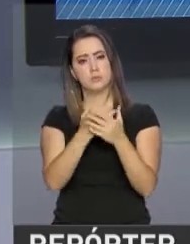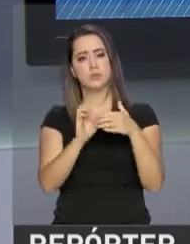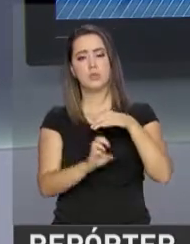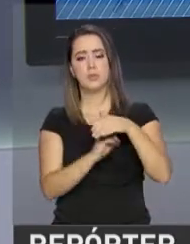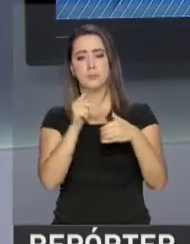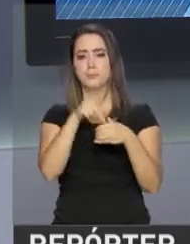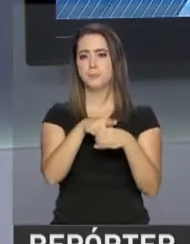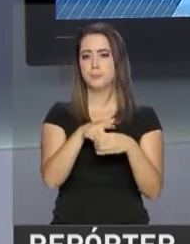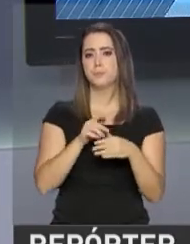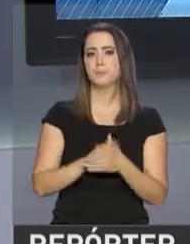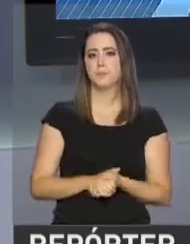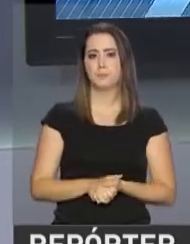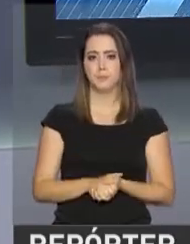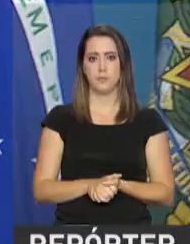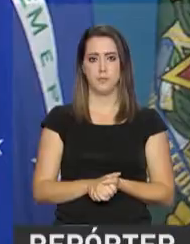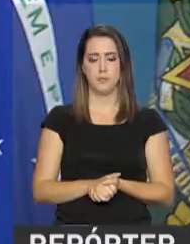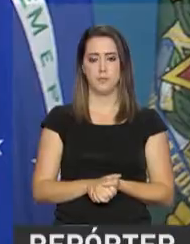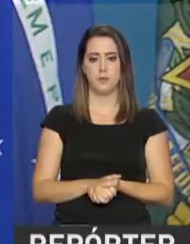da Petrobras.